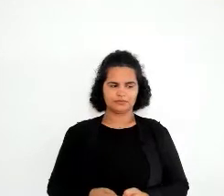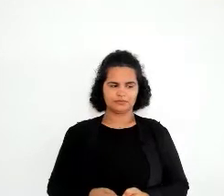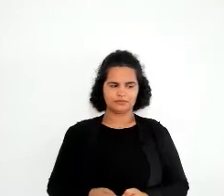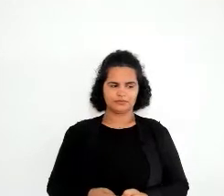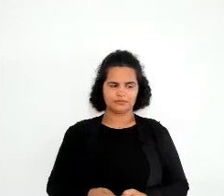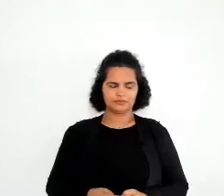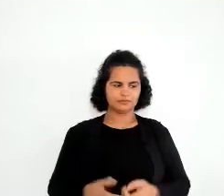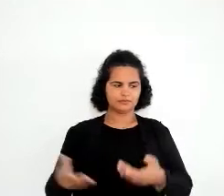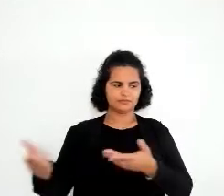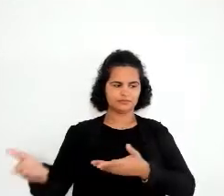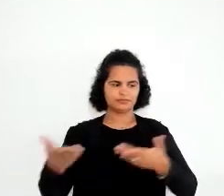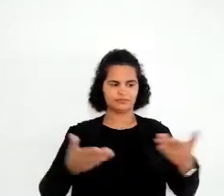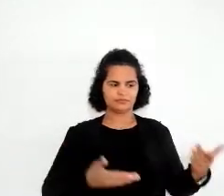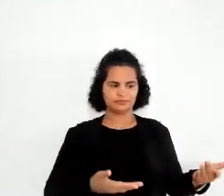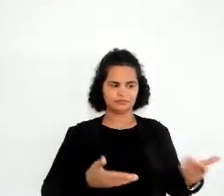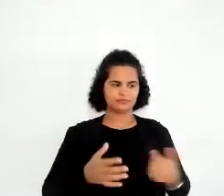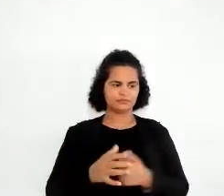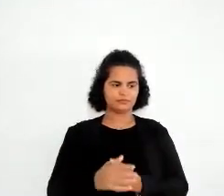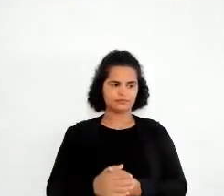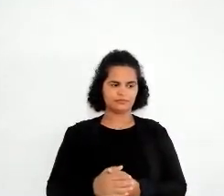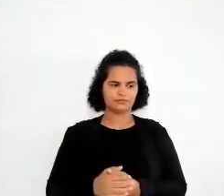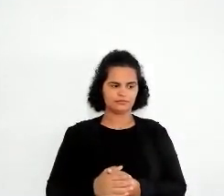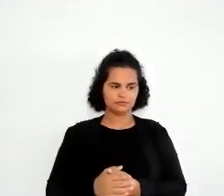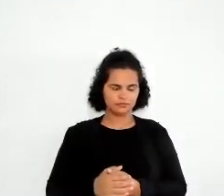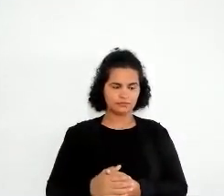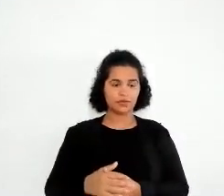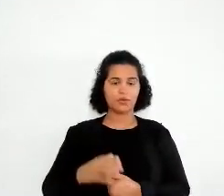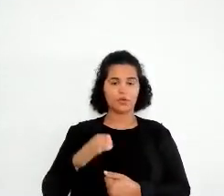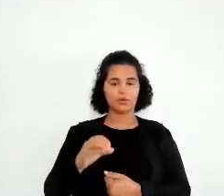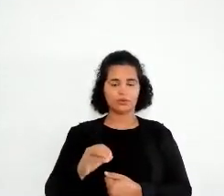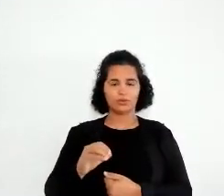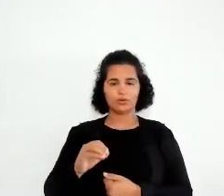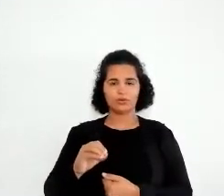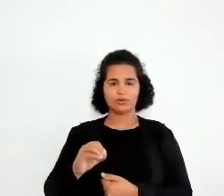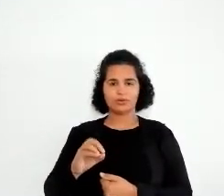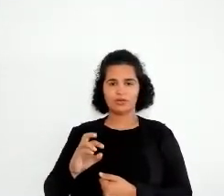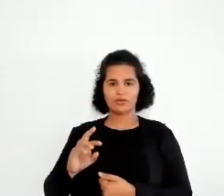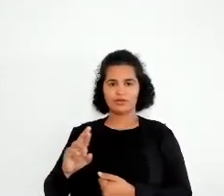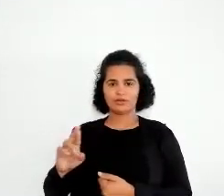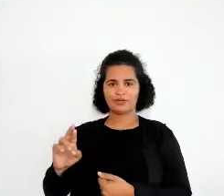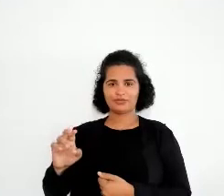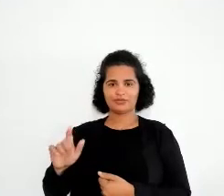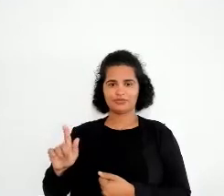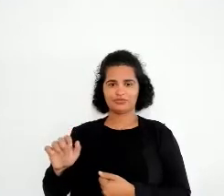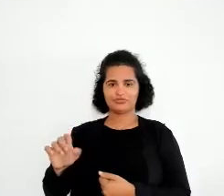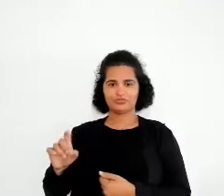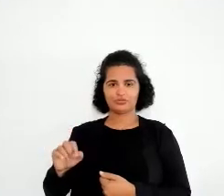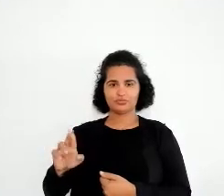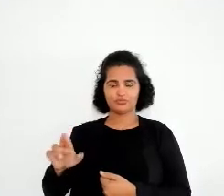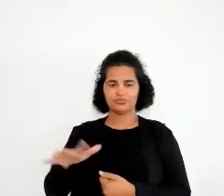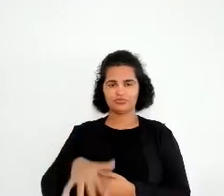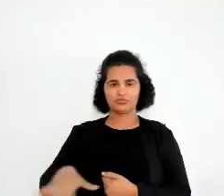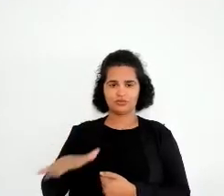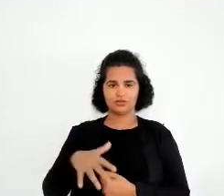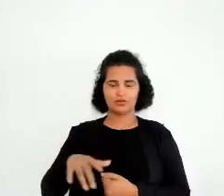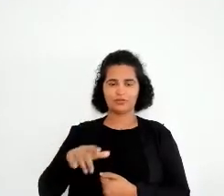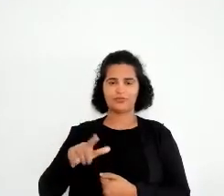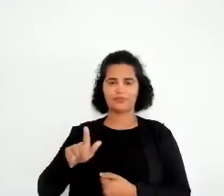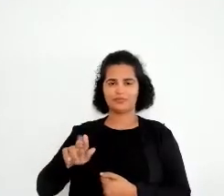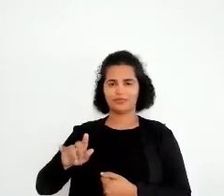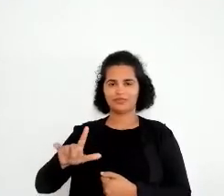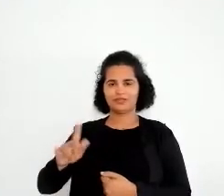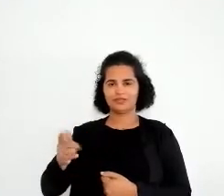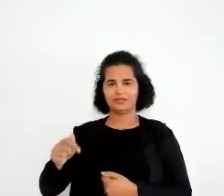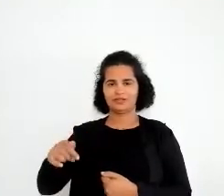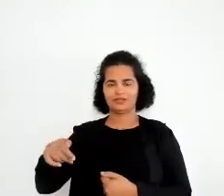Convido o Corregedor-Geral de Justiça, desembargador Dilermando Mota, para fazer a entrega da medalha